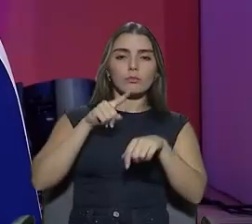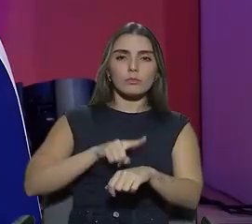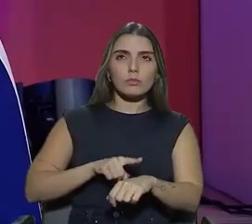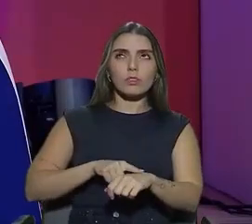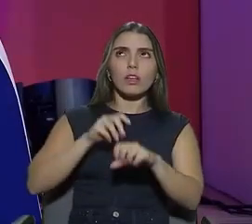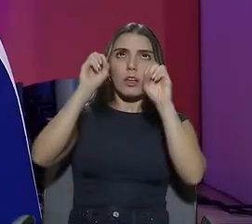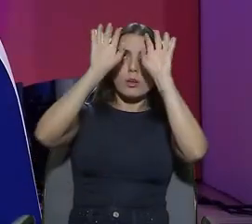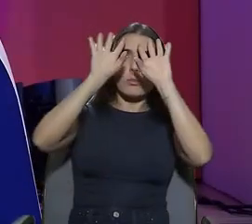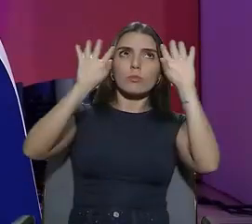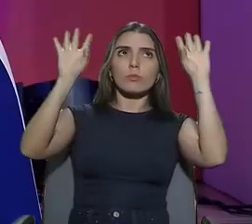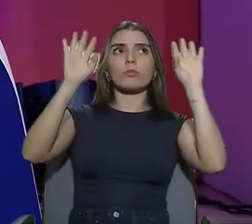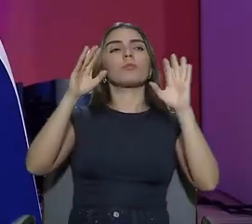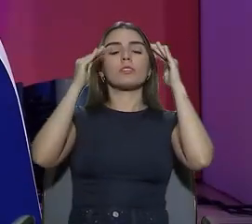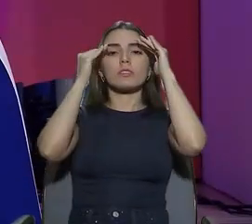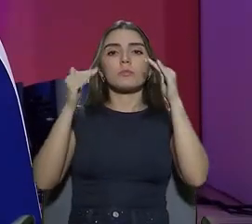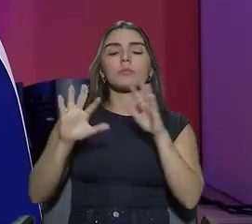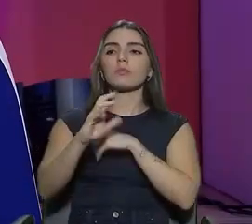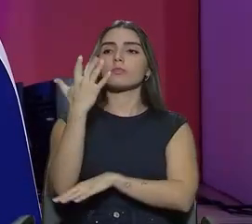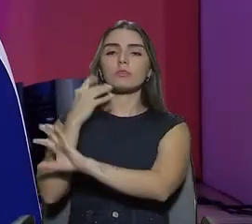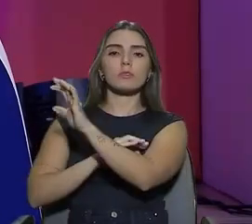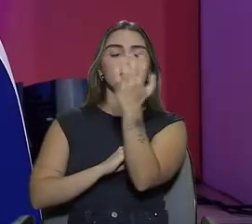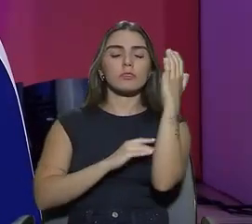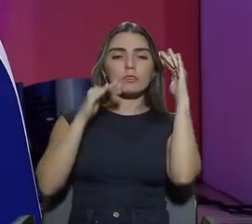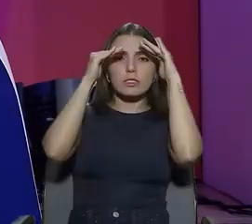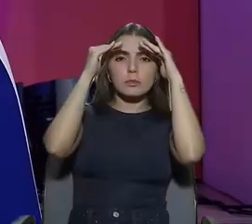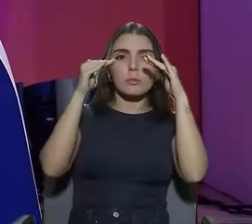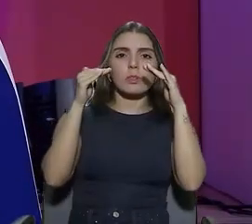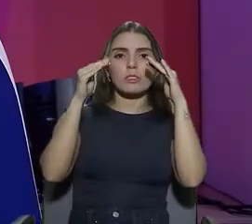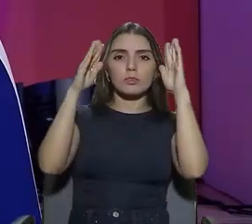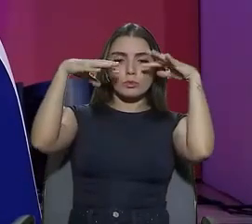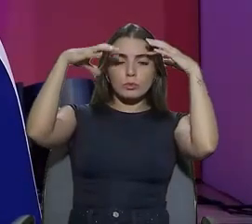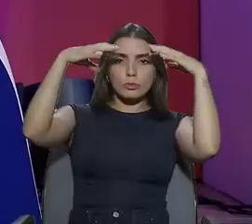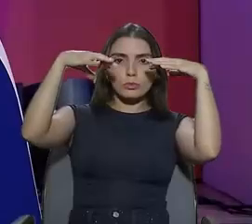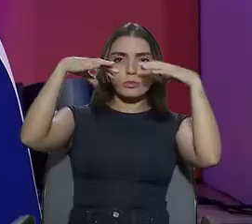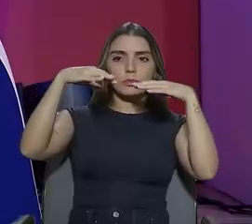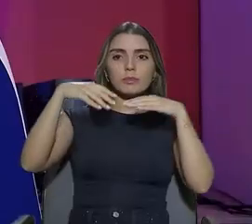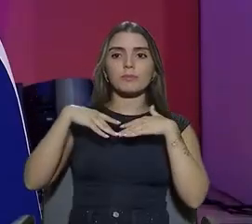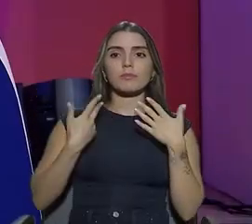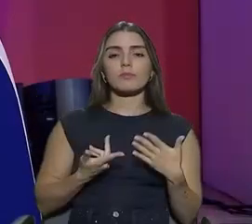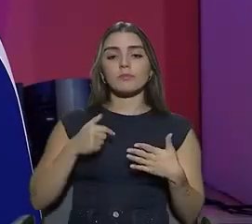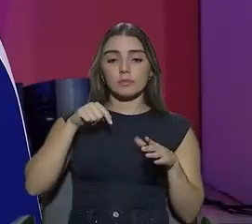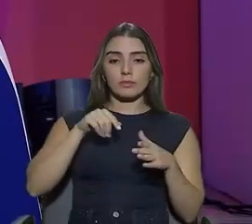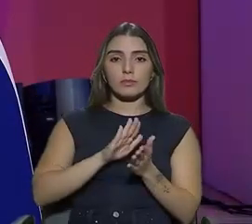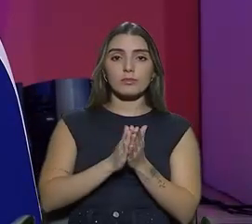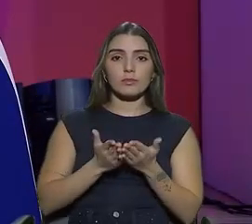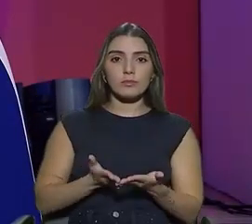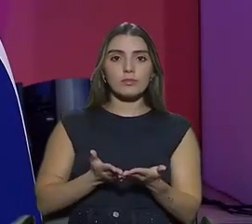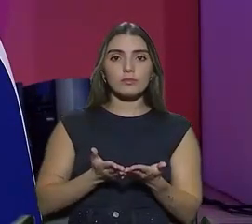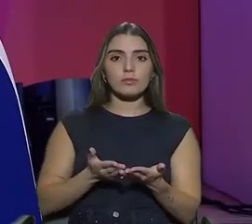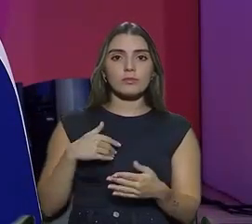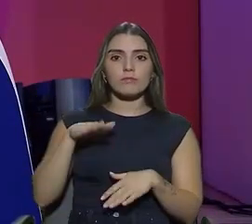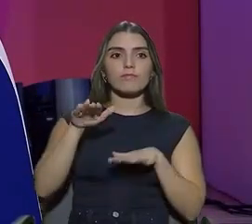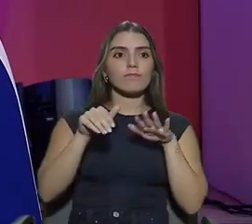com a natureza. Então, eu queria propor, nesse livro, ao convocar as plantas, e todos